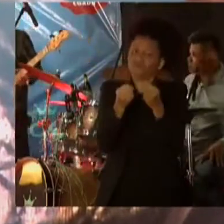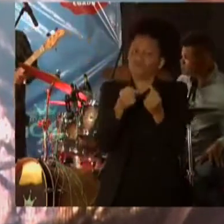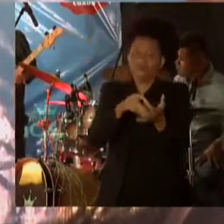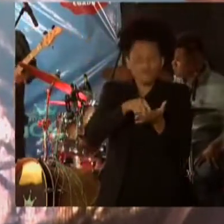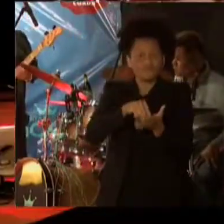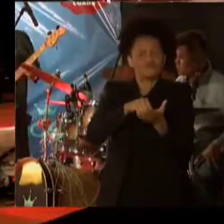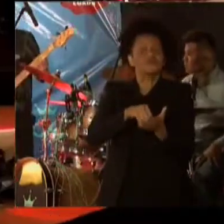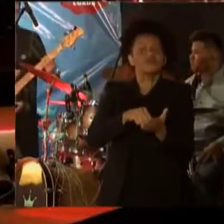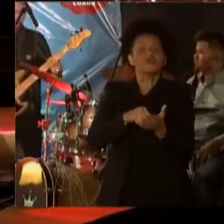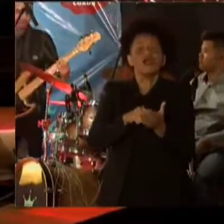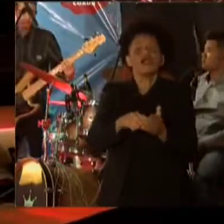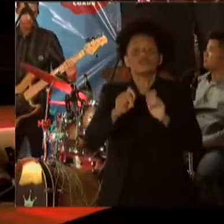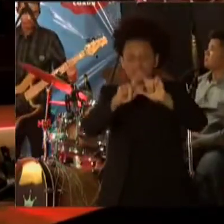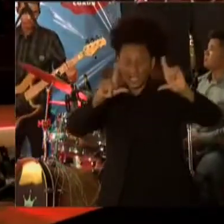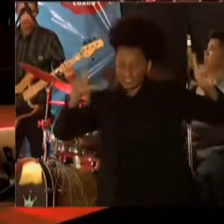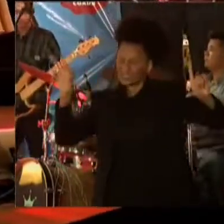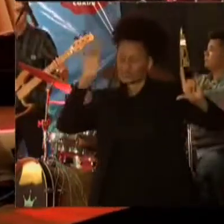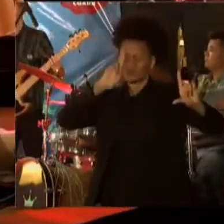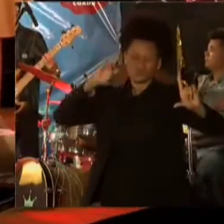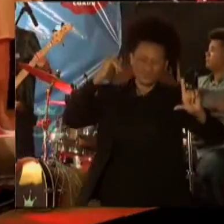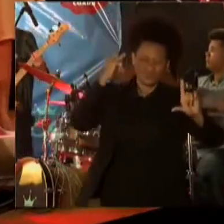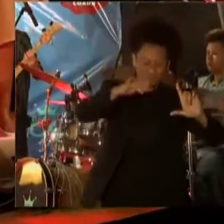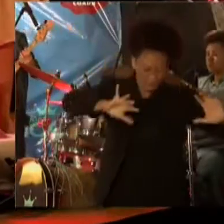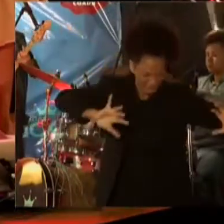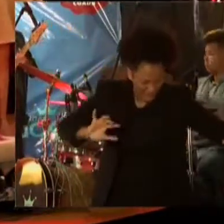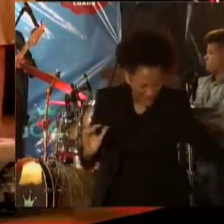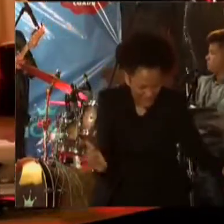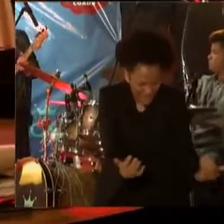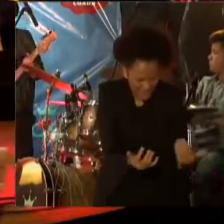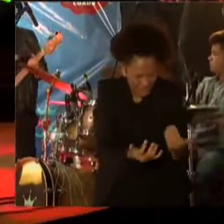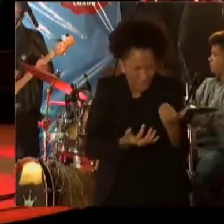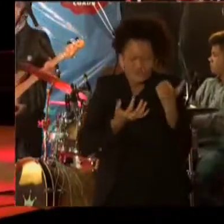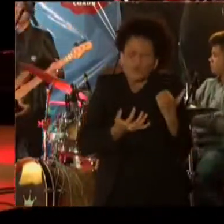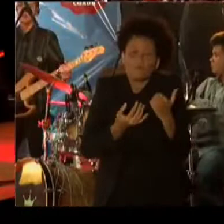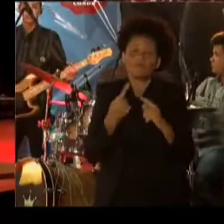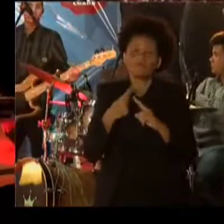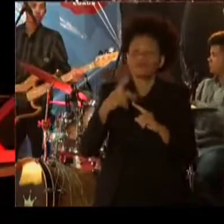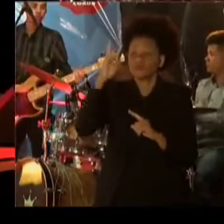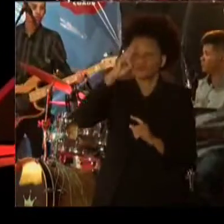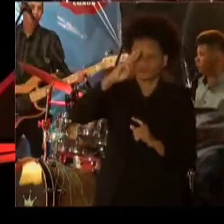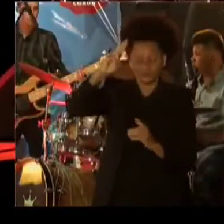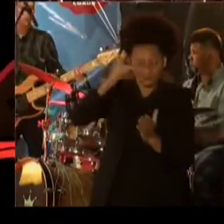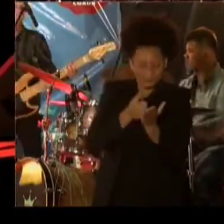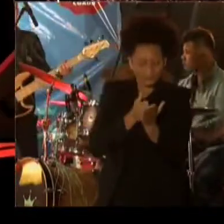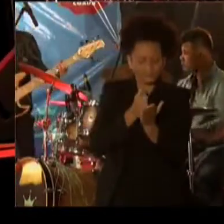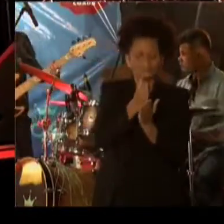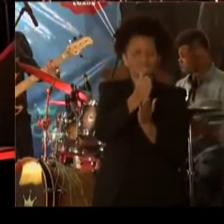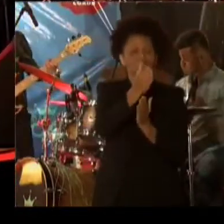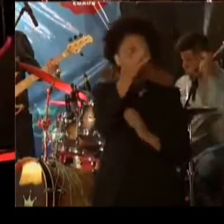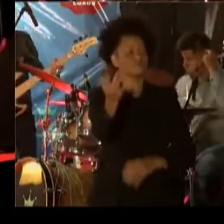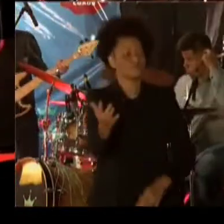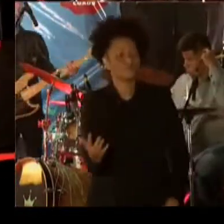tela o Senhor vai te pegar agora no colo, porque Ele é fiel.